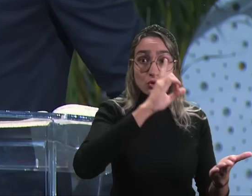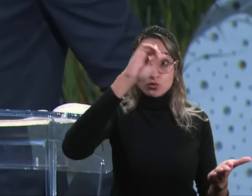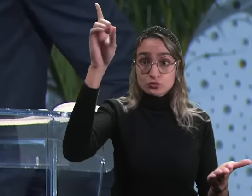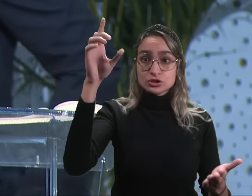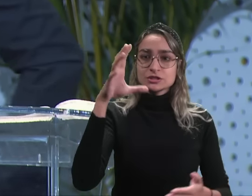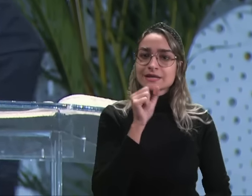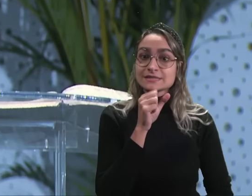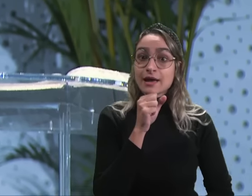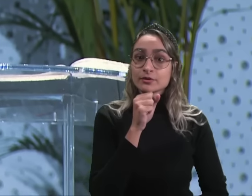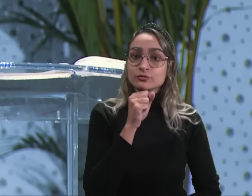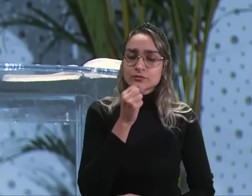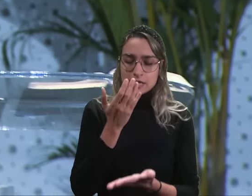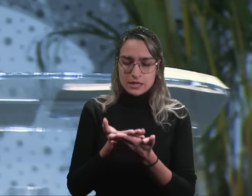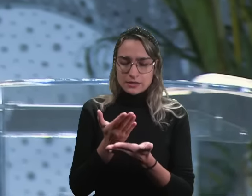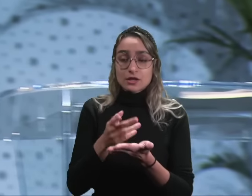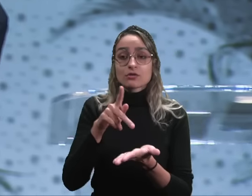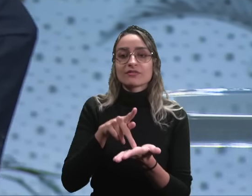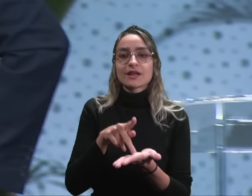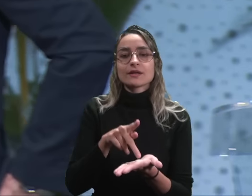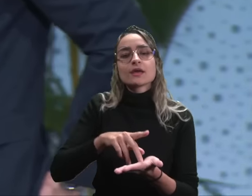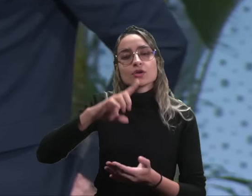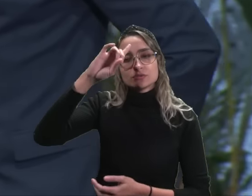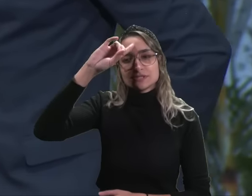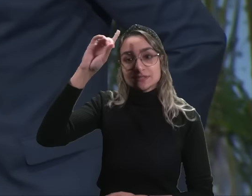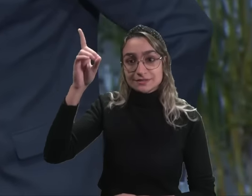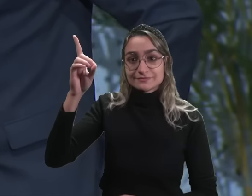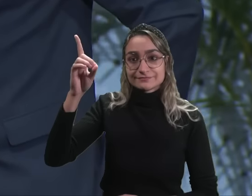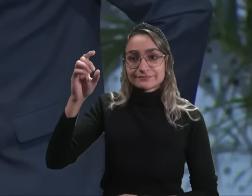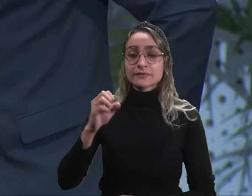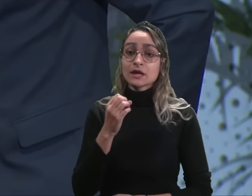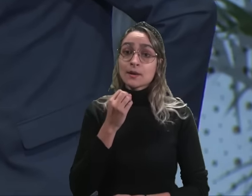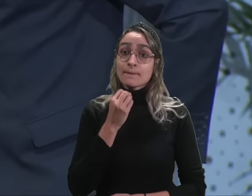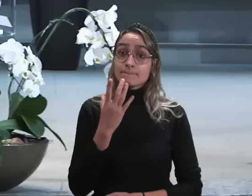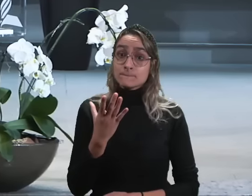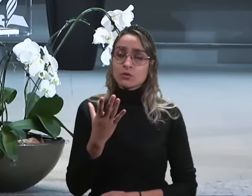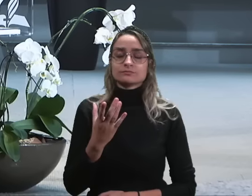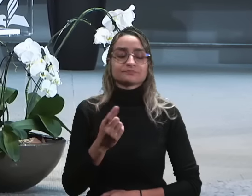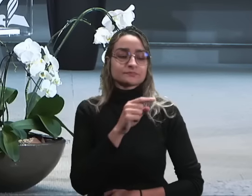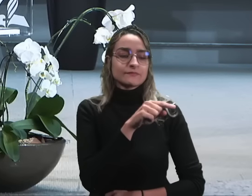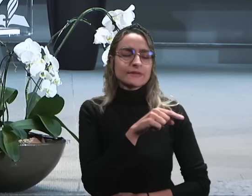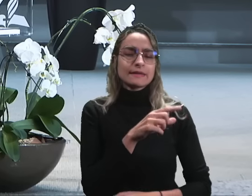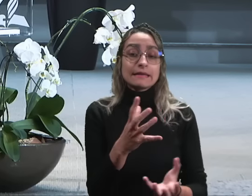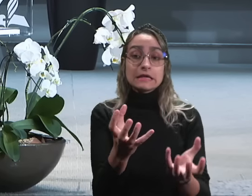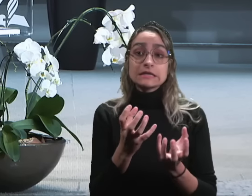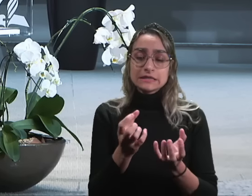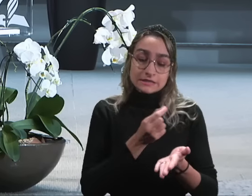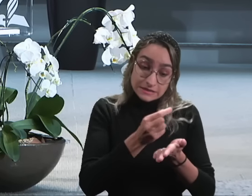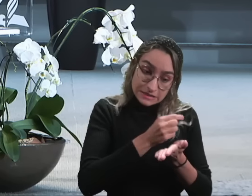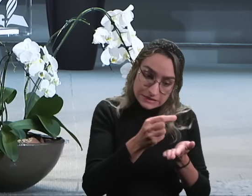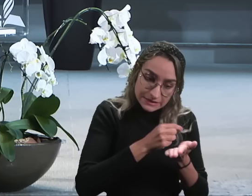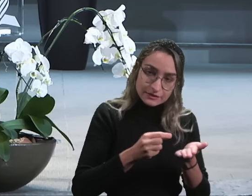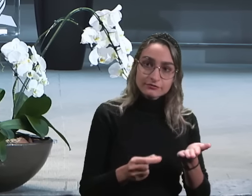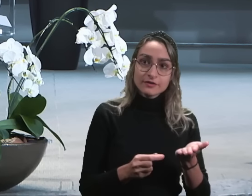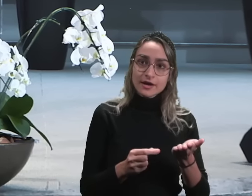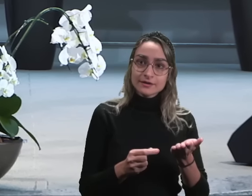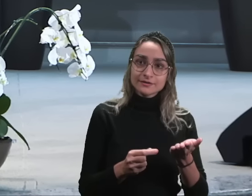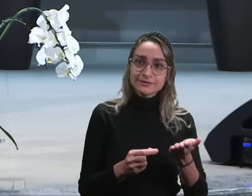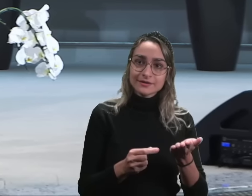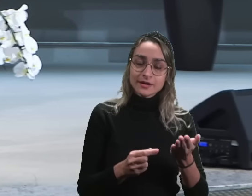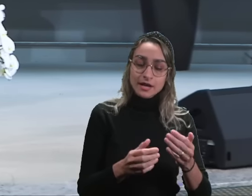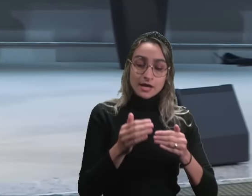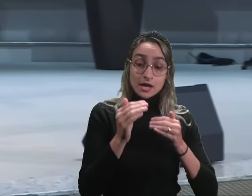assim eu tenho que escrever um livro sobre o sábado ou um um folheto alguma coisa mas ele não tinha dinheiro nenhum para vocês terem ideia